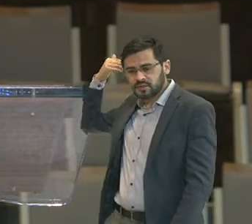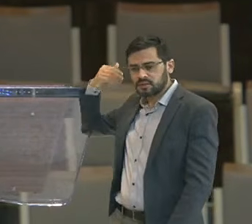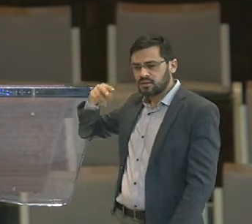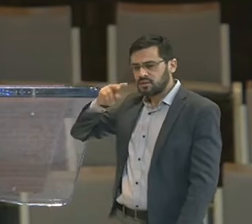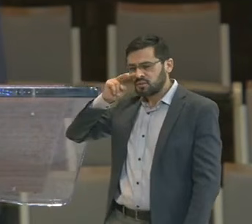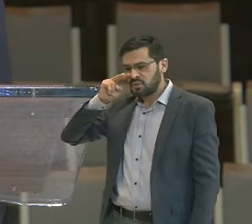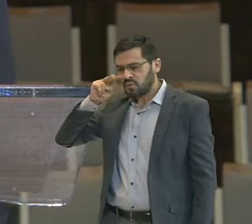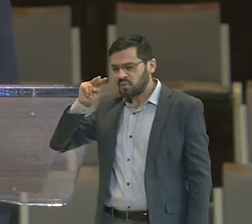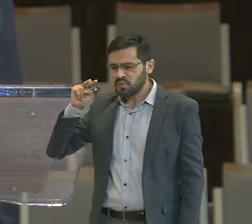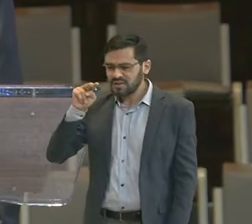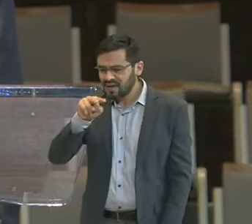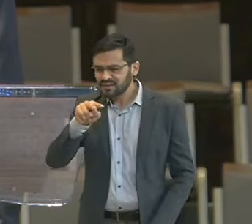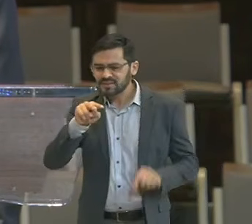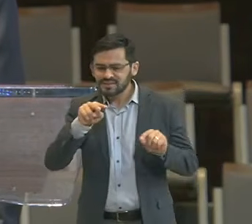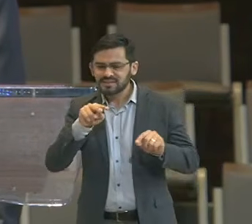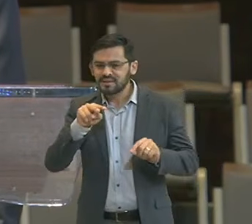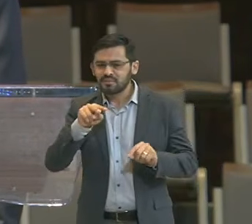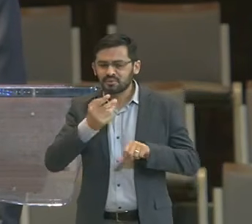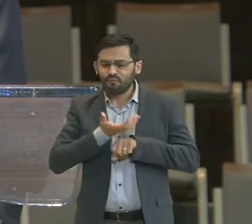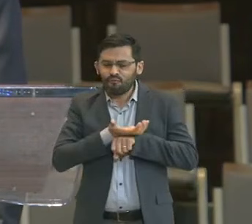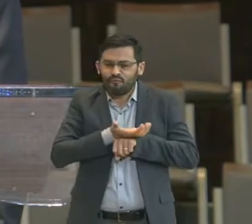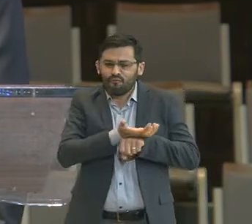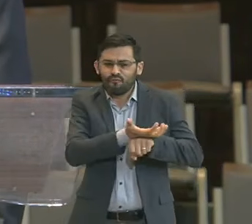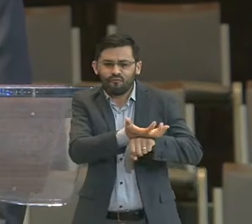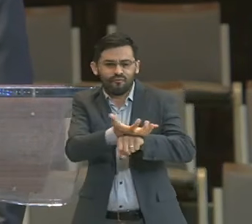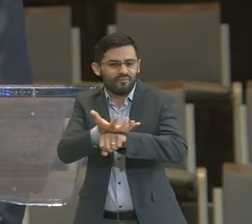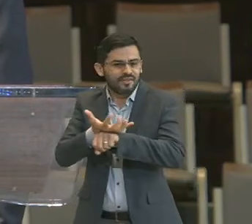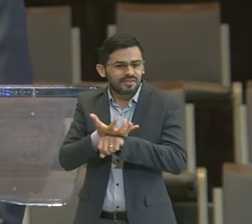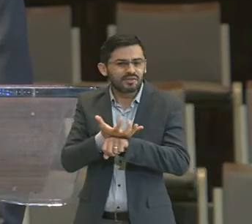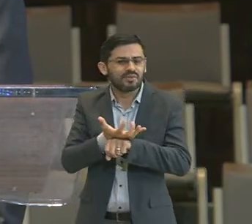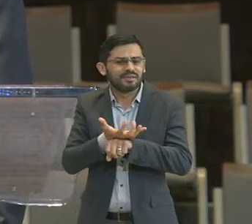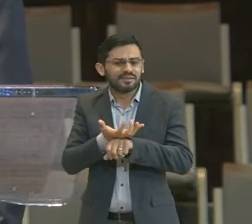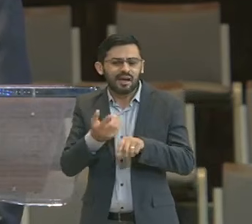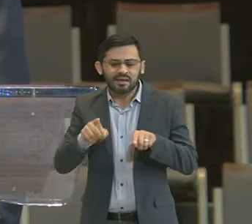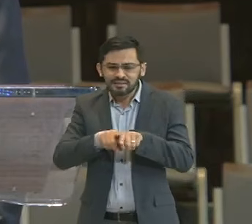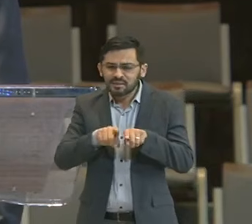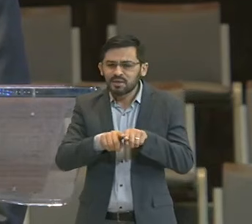olhado para a sede física do povo no deserto,